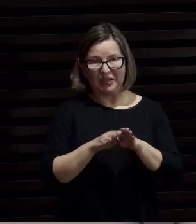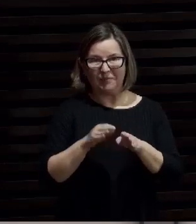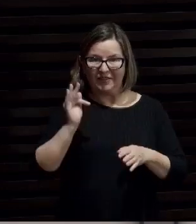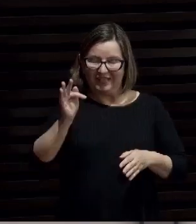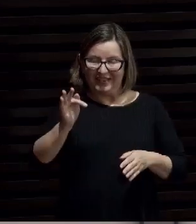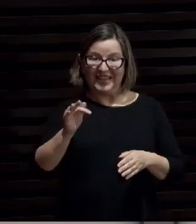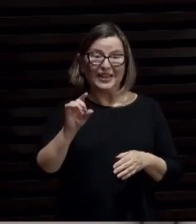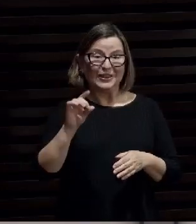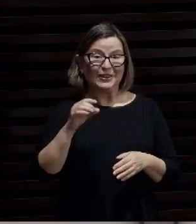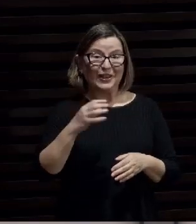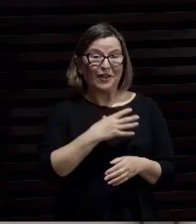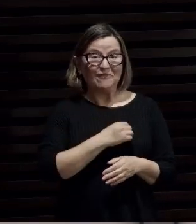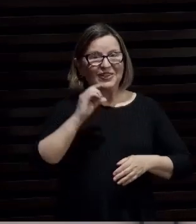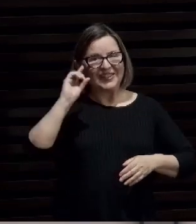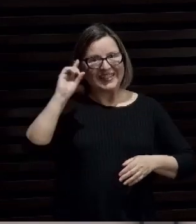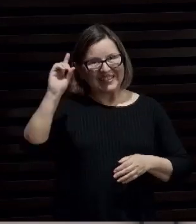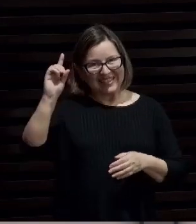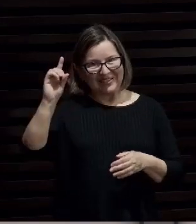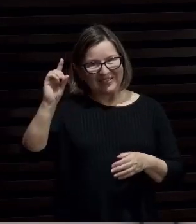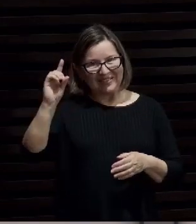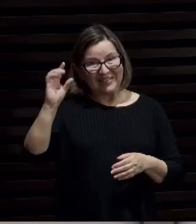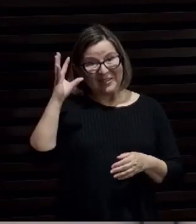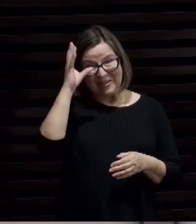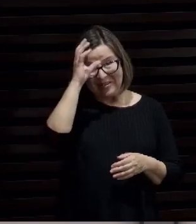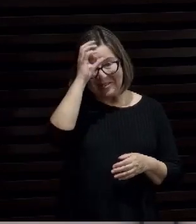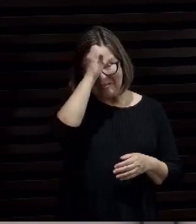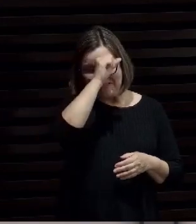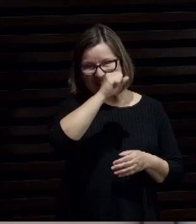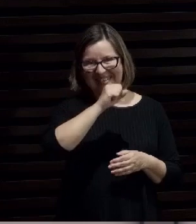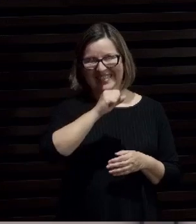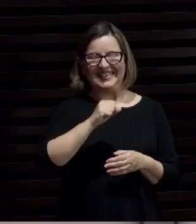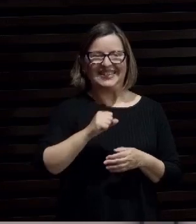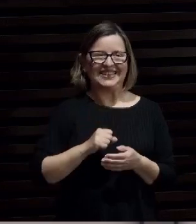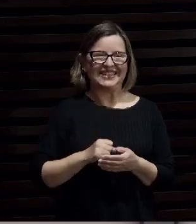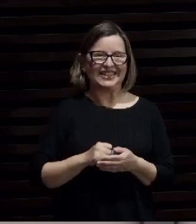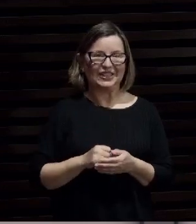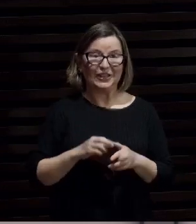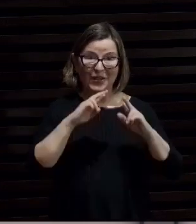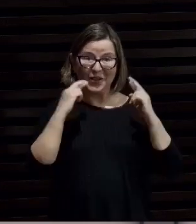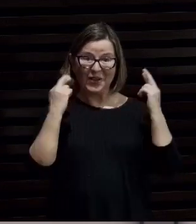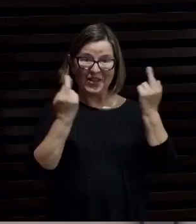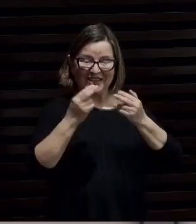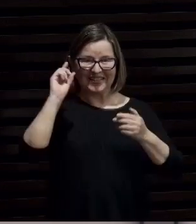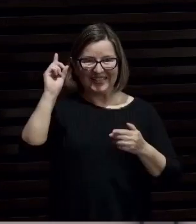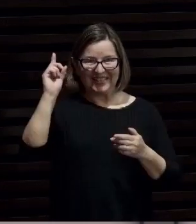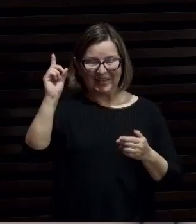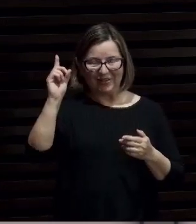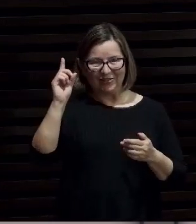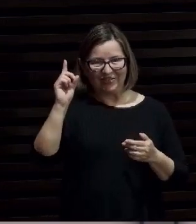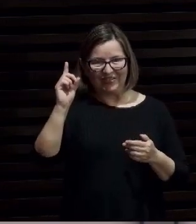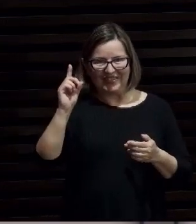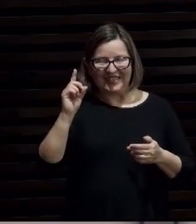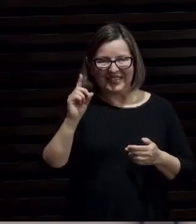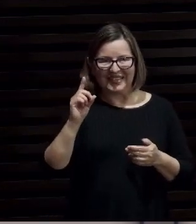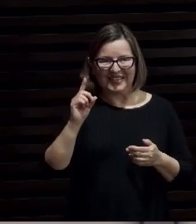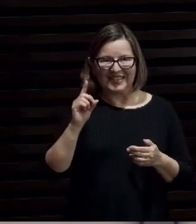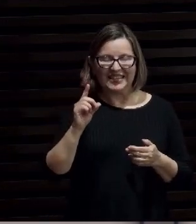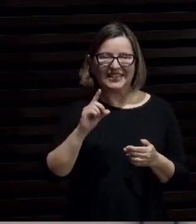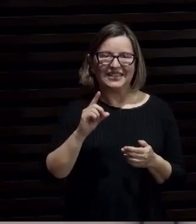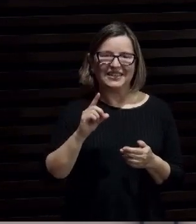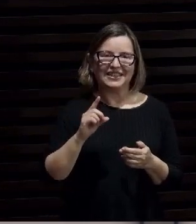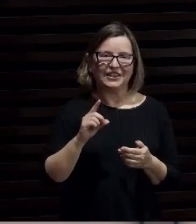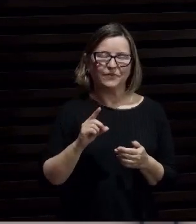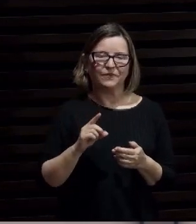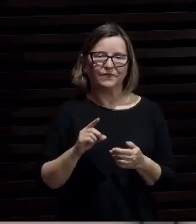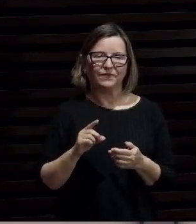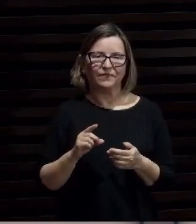de Deus entendem o que é a vontade de Deus. O reino de Deus é composto daqueles que nasceram de Deus e que por isso